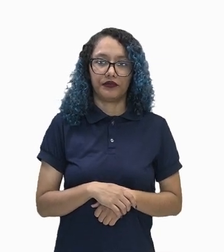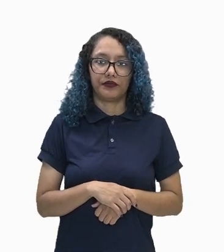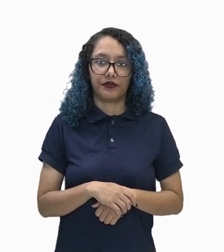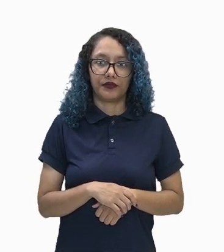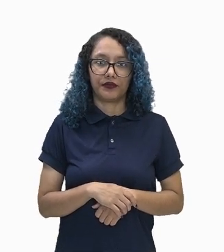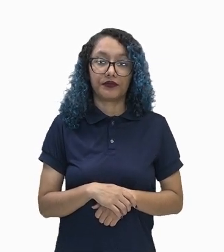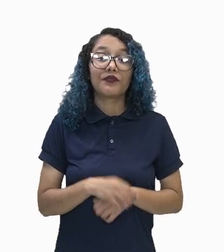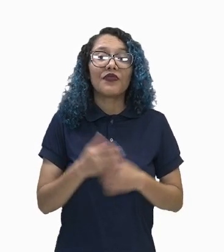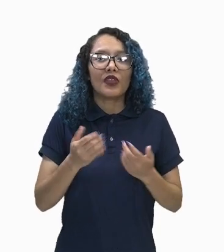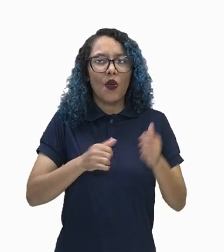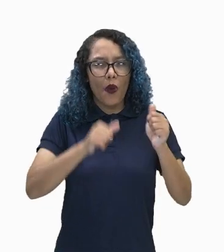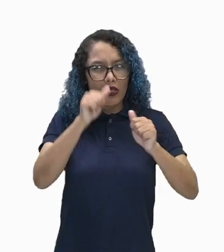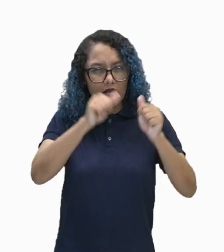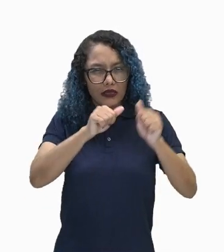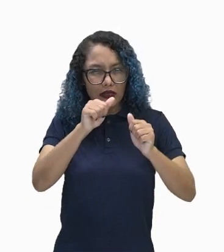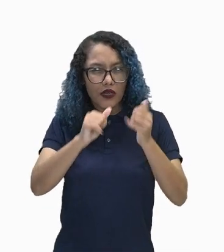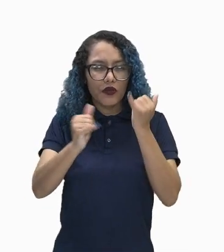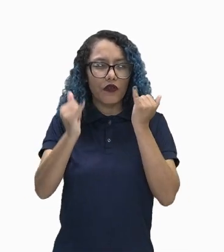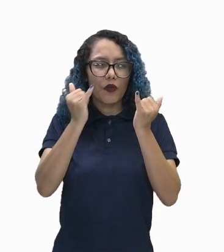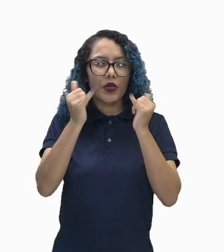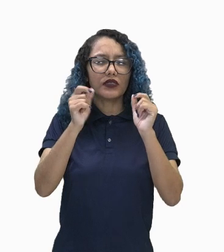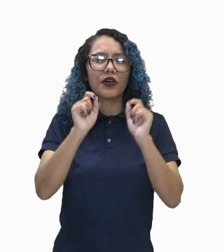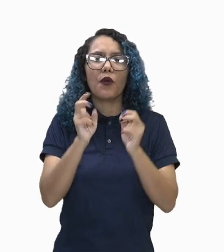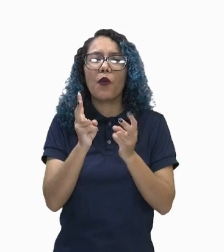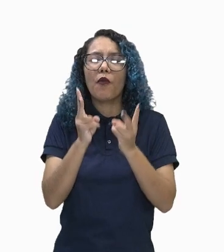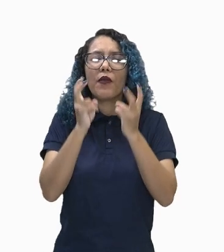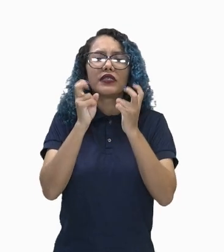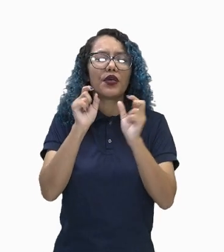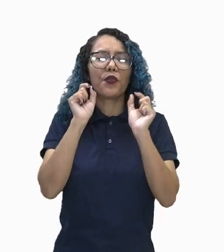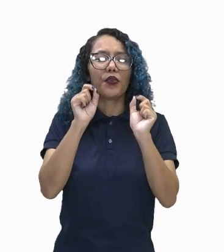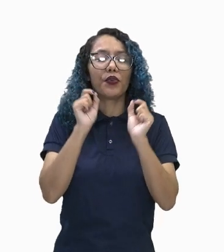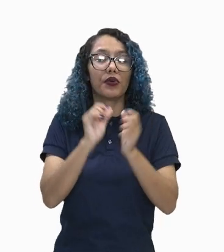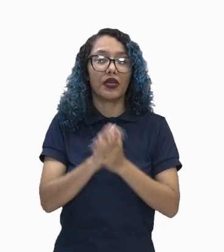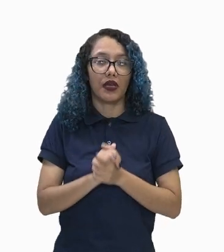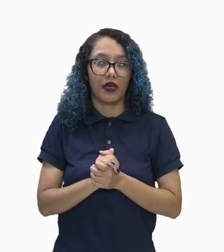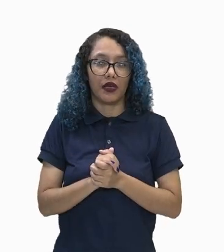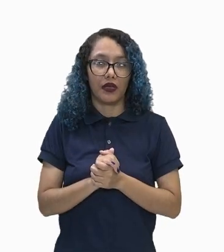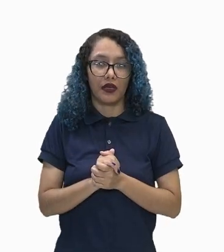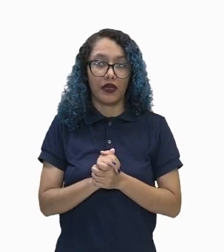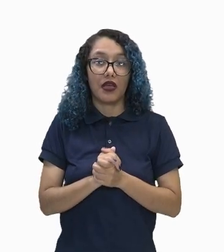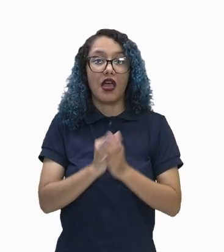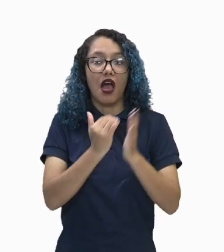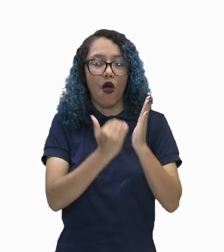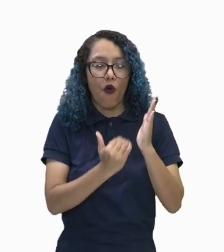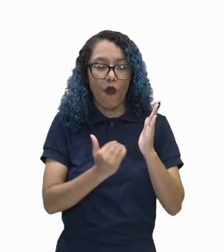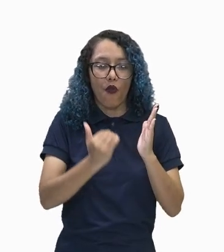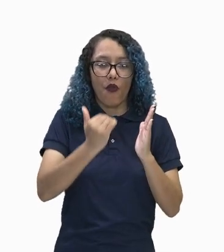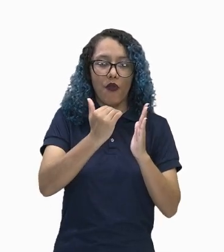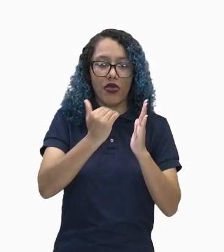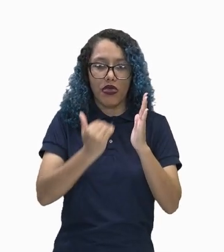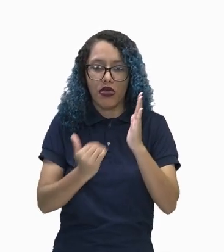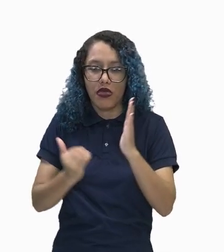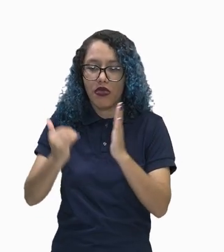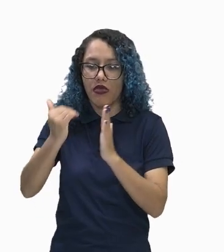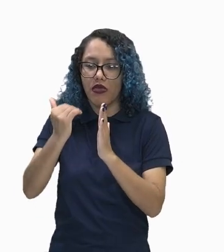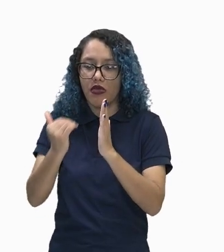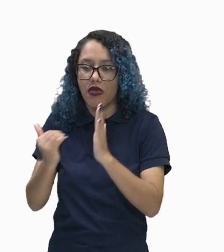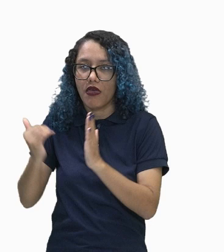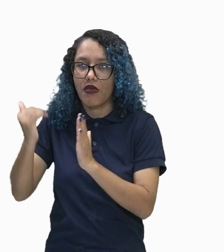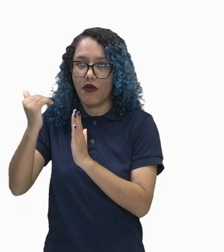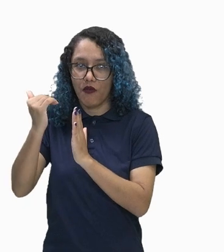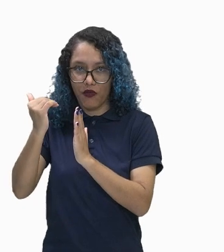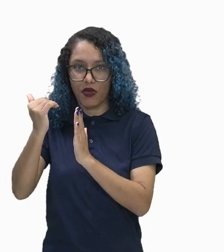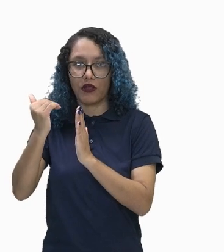para a análise dos dados, nós vemos o quê? Um aumento gradual no número de HIV